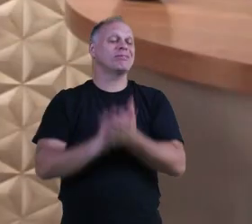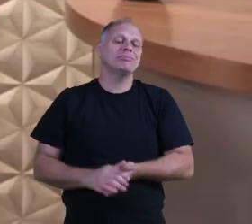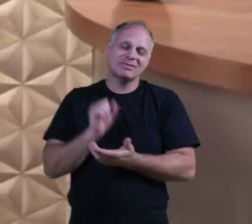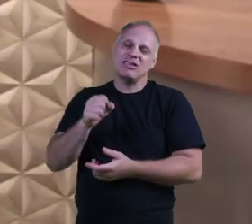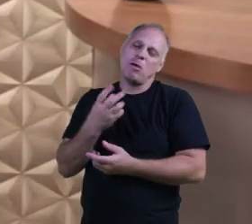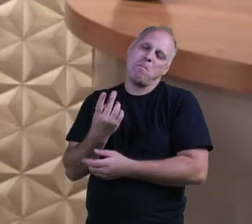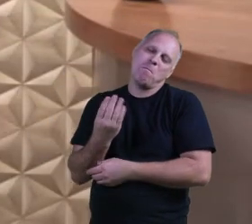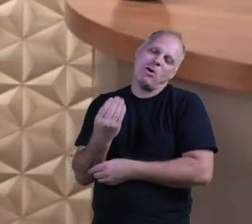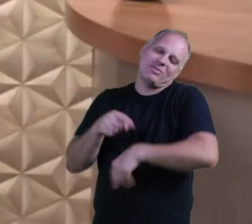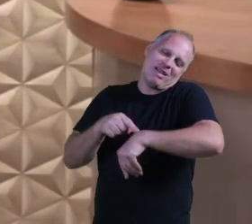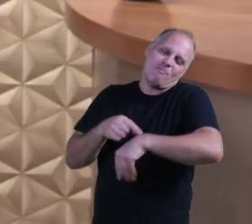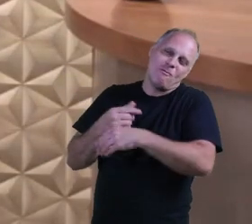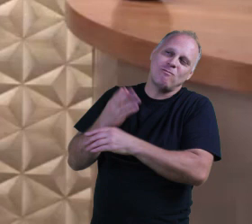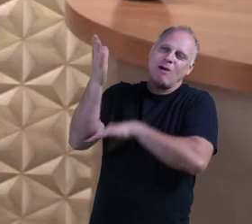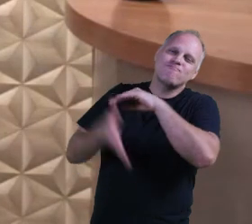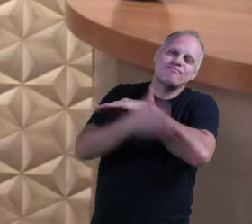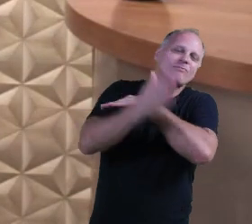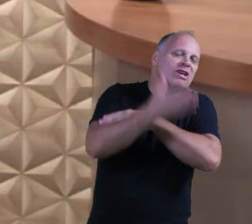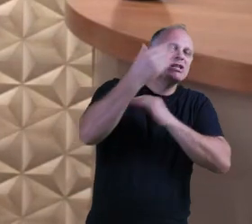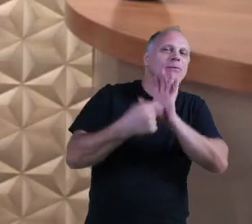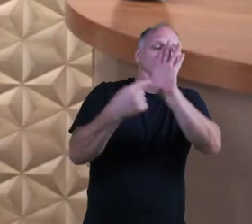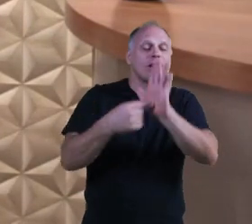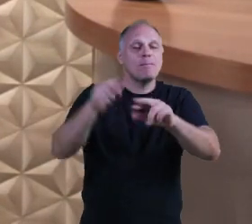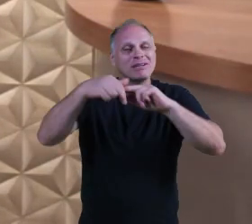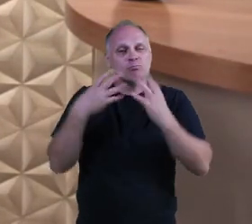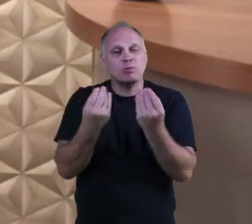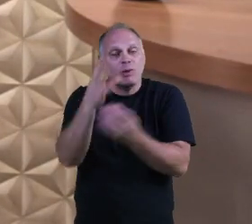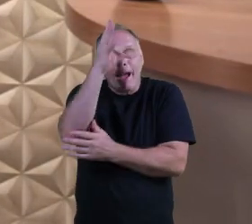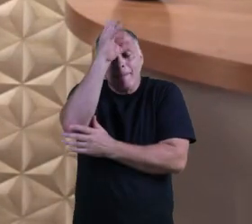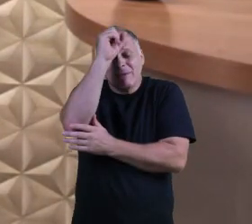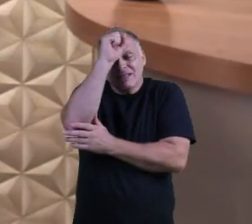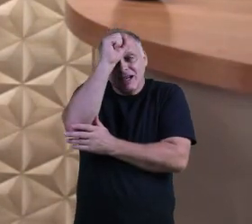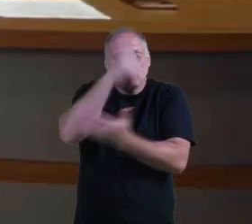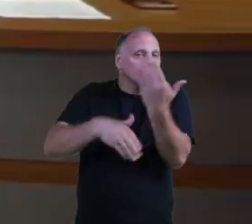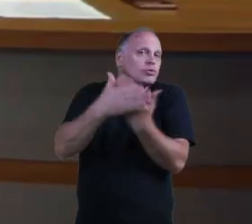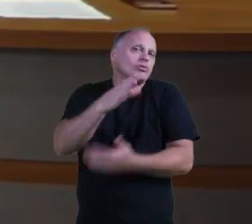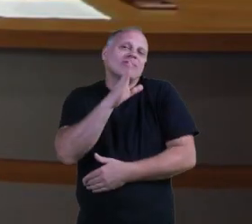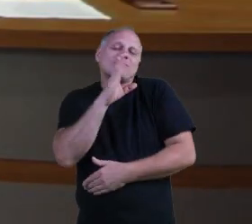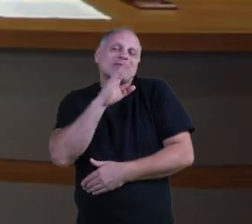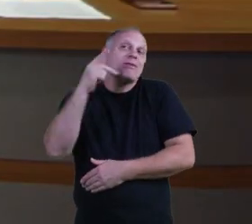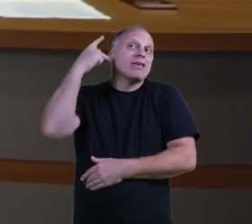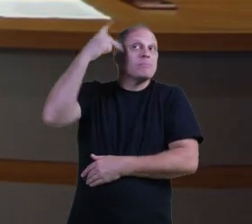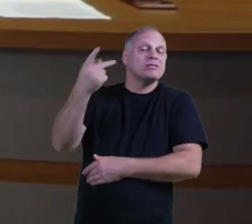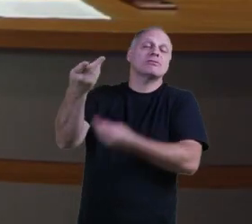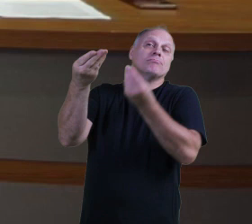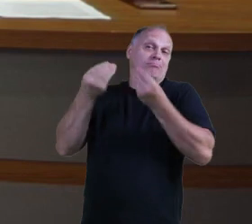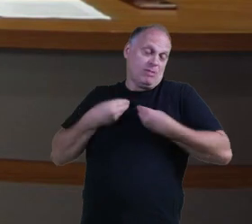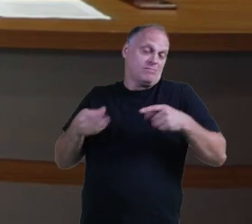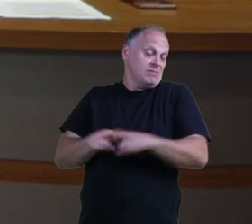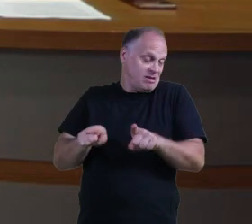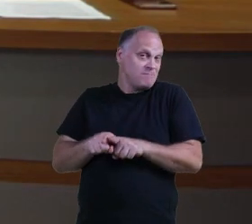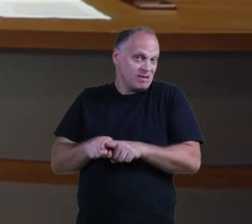né? Então, eles nos chamavam, a gente tocava. Às vezes era o meio-dia, era tarde, era noite. Acabava